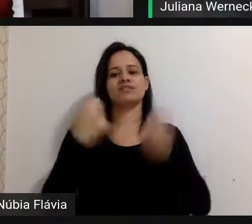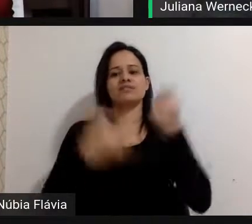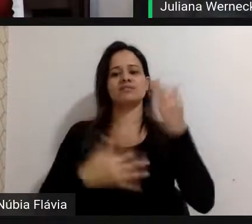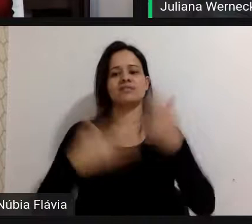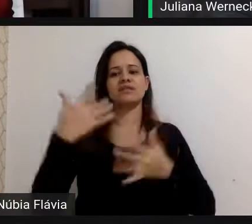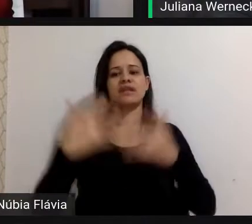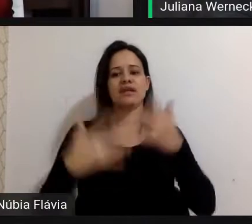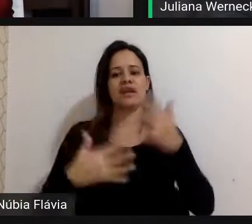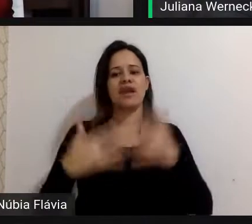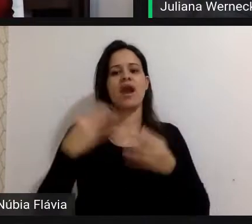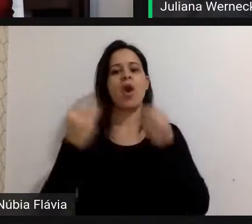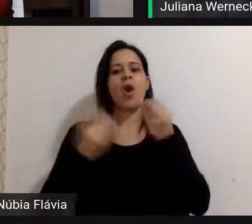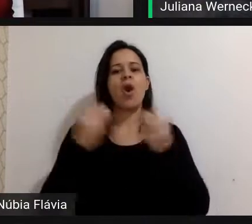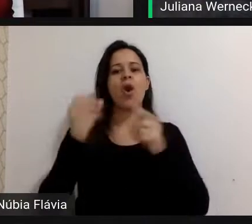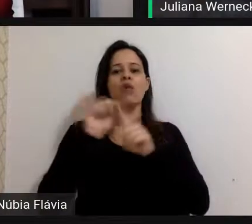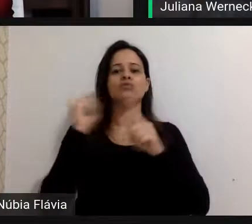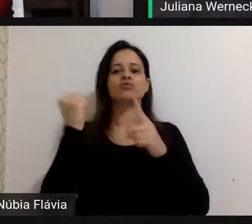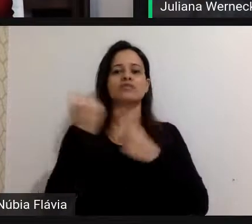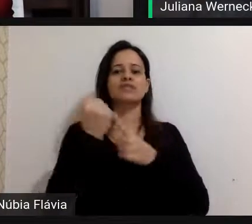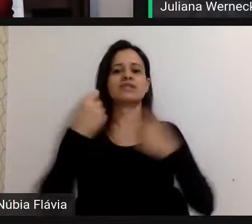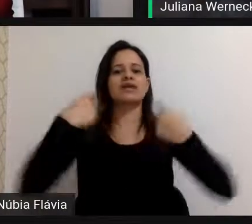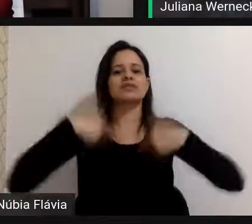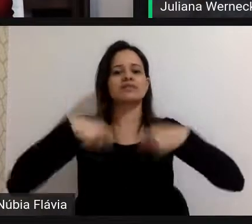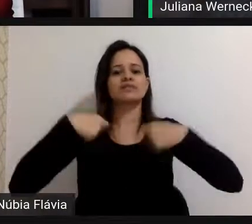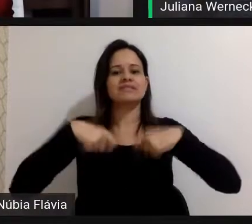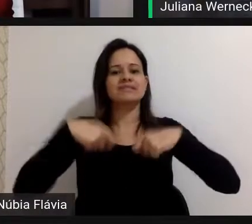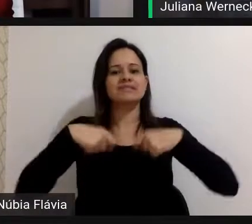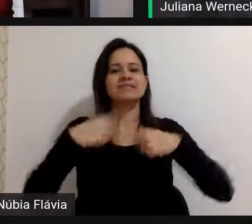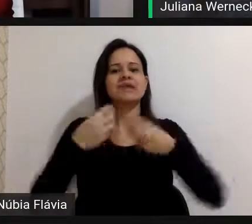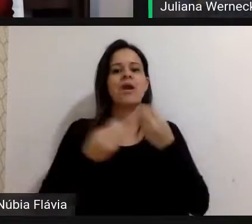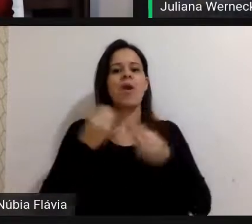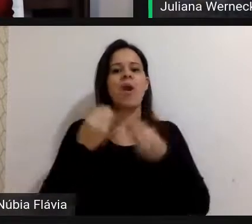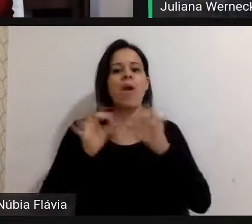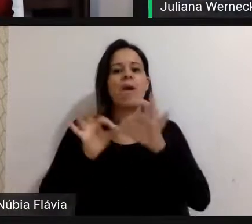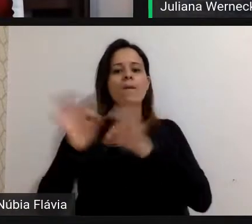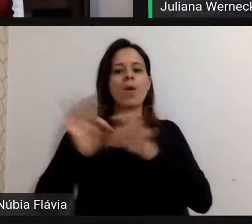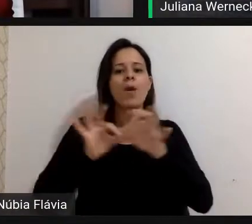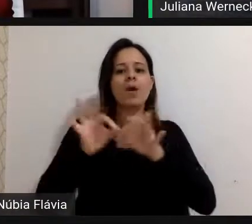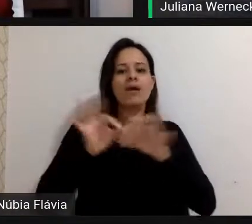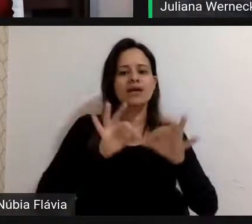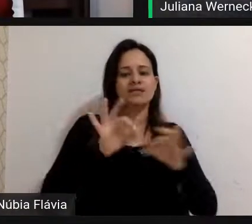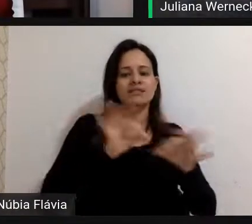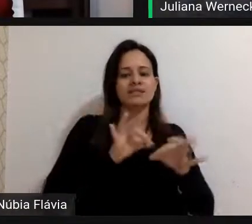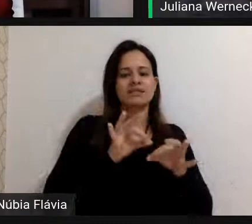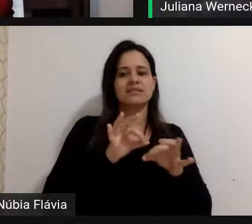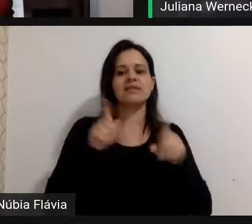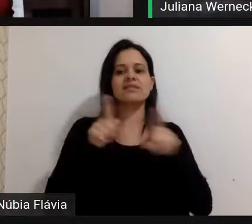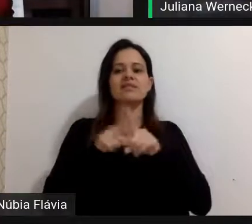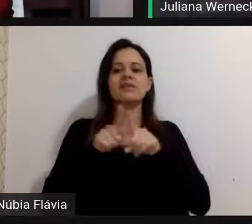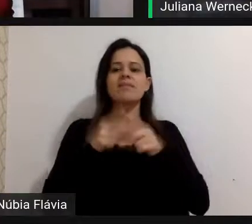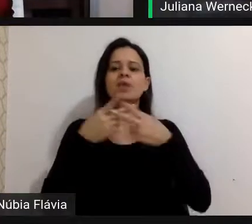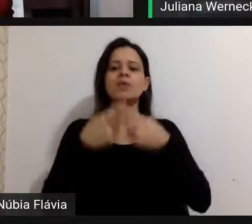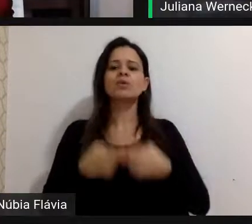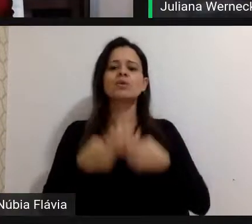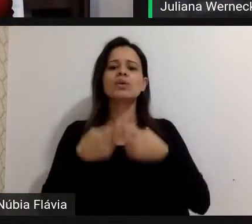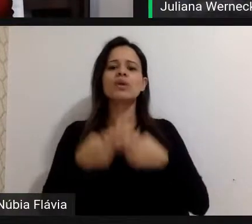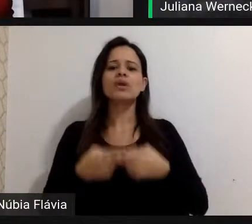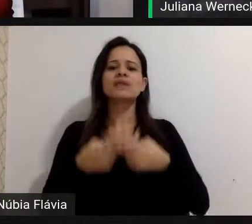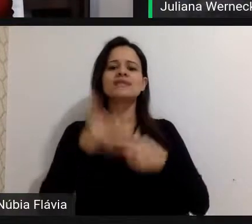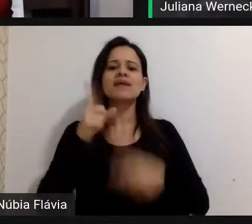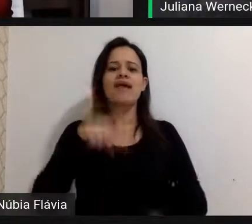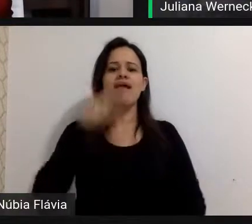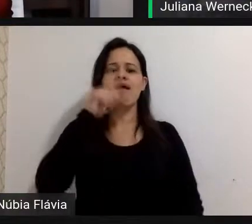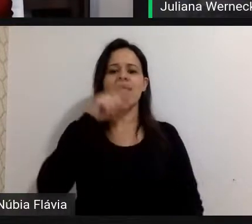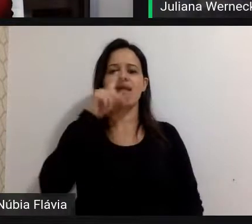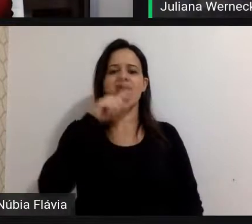nossa sociedade a gente precisa, na criação dos filhos e nas organizações, que é também uma tolerância com o erro, né? Gente,